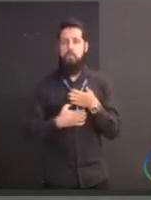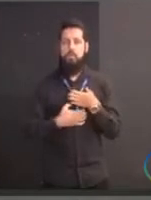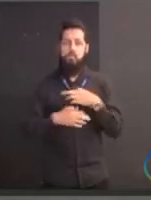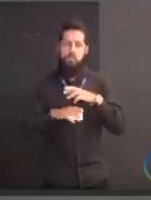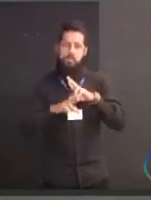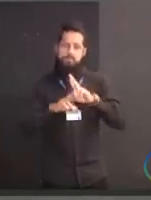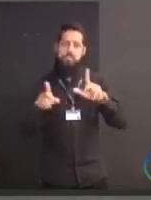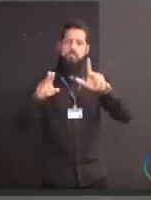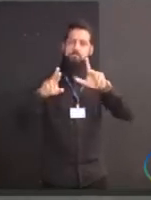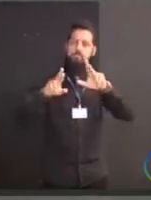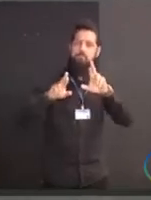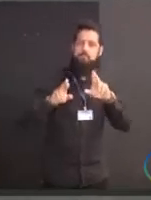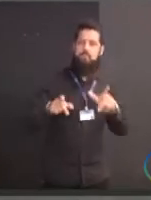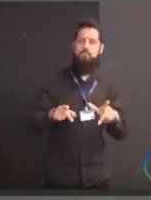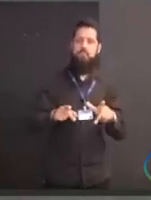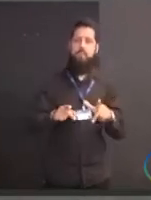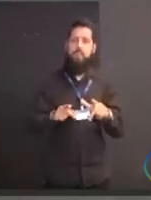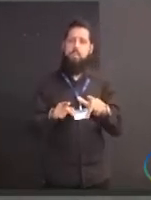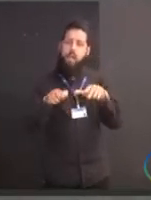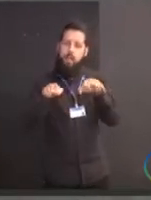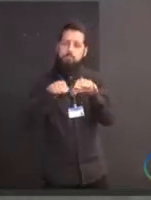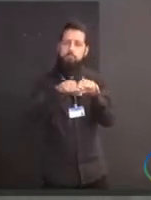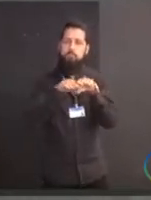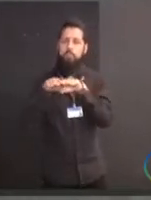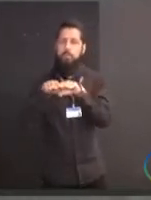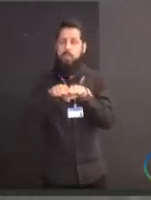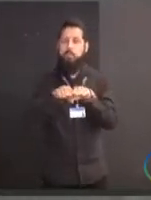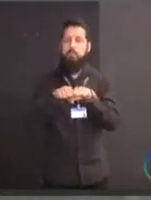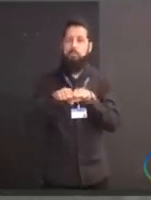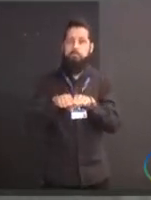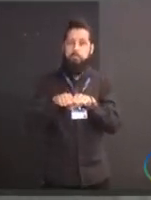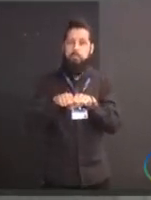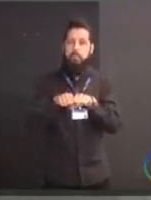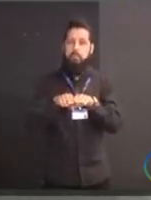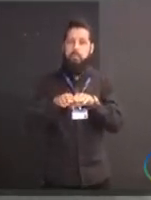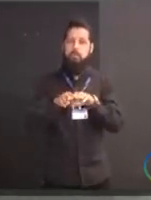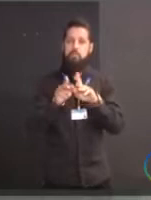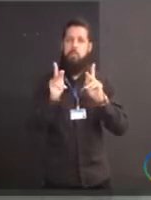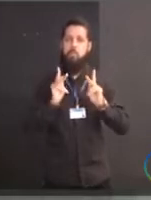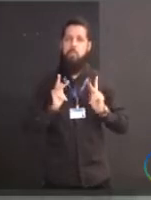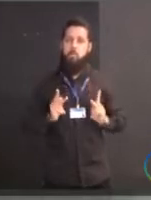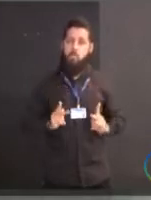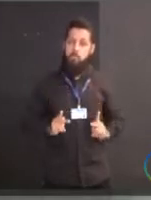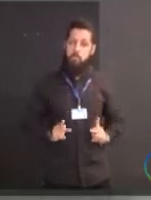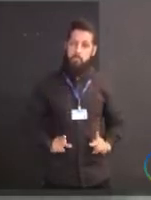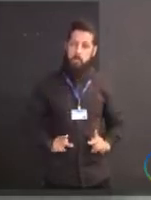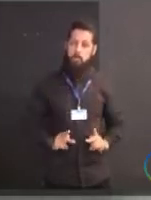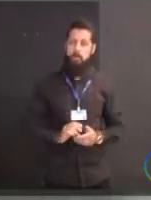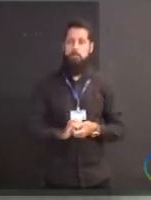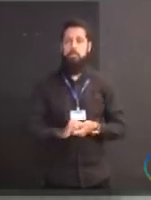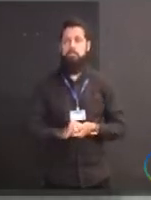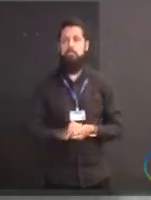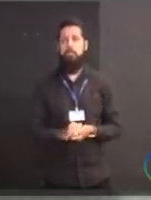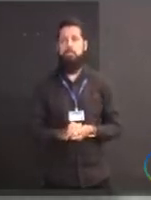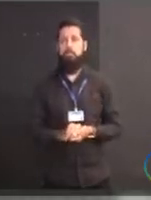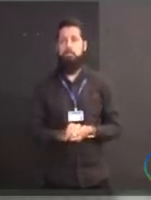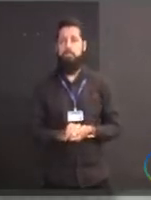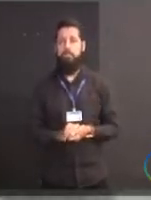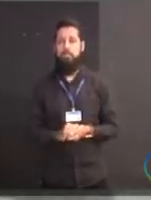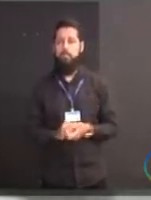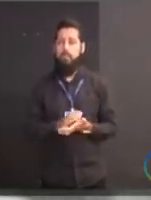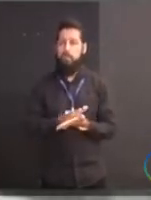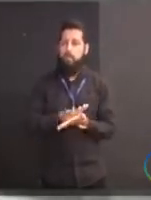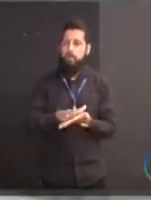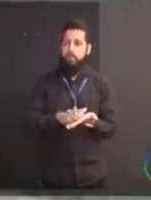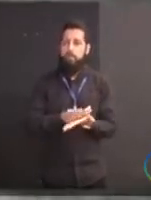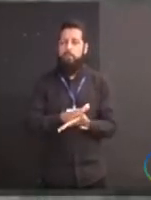da média de inteligência humana. Serão criaturas animadas por